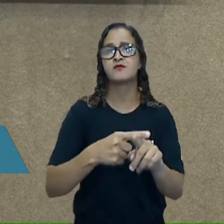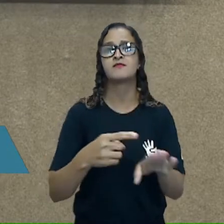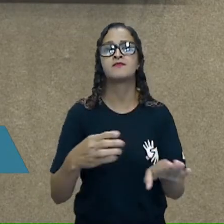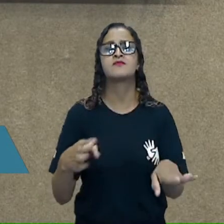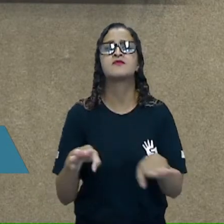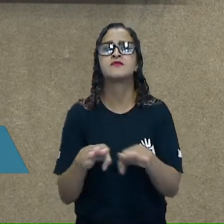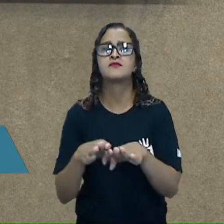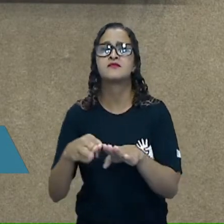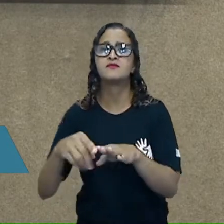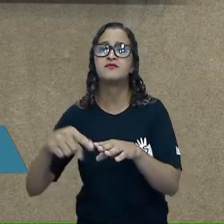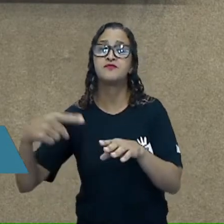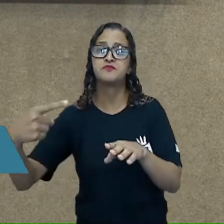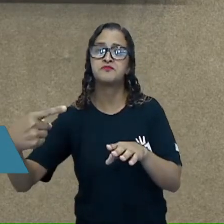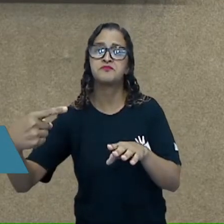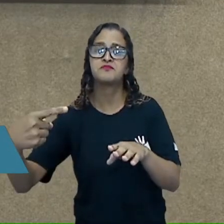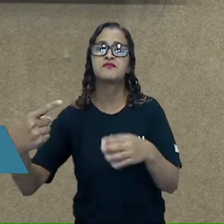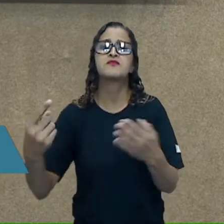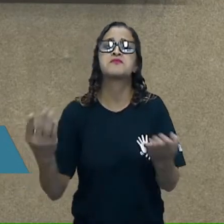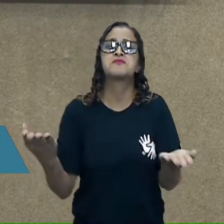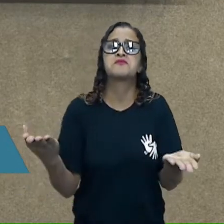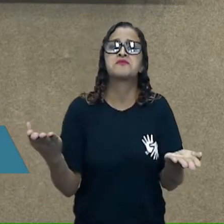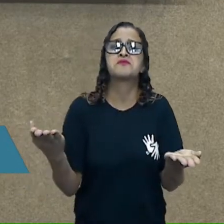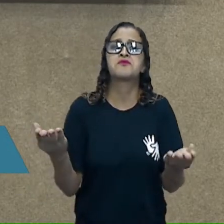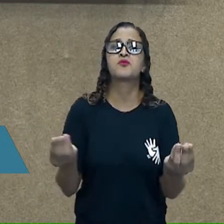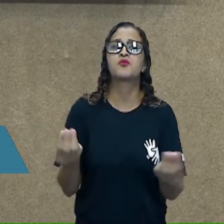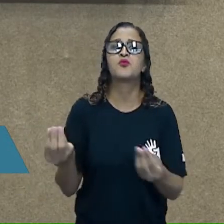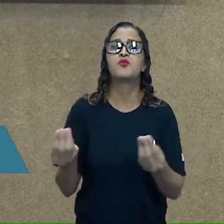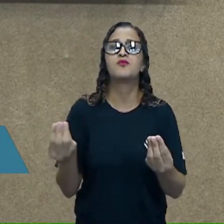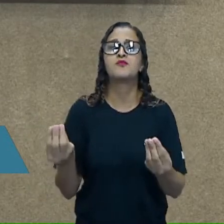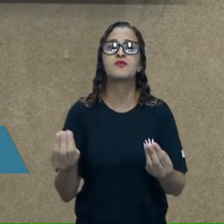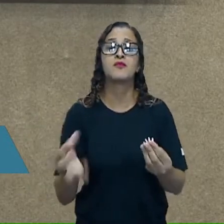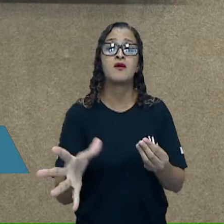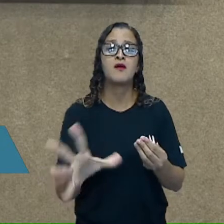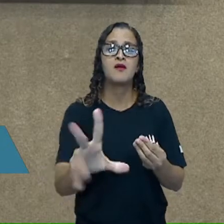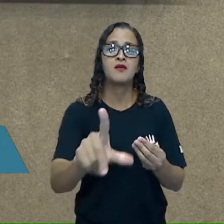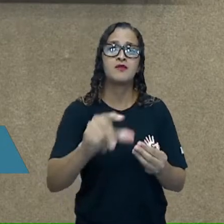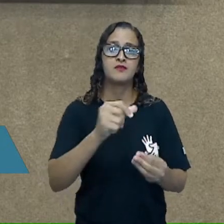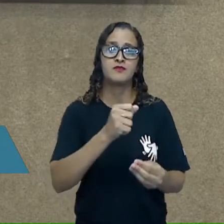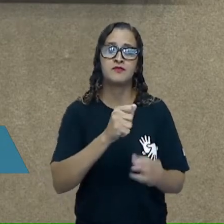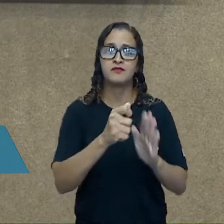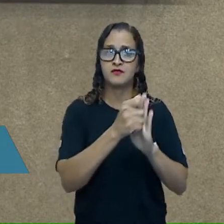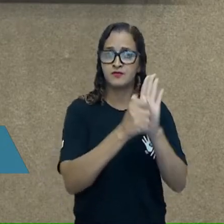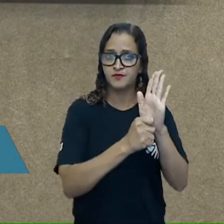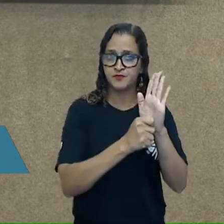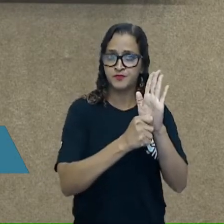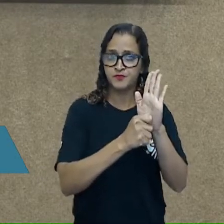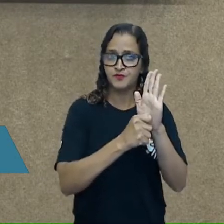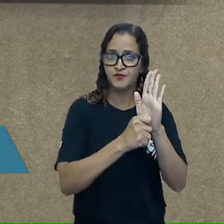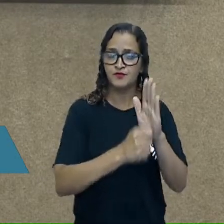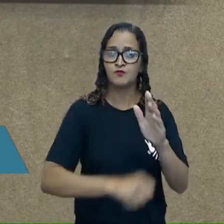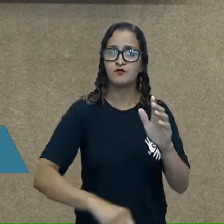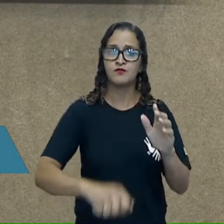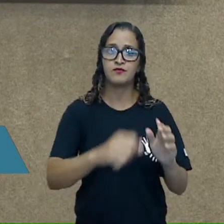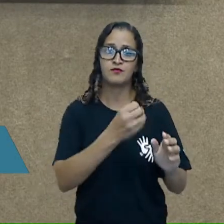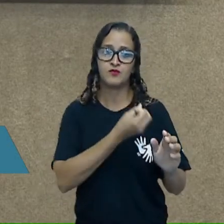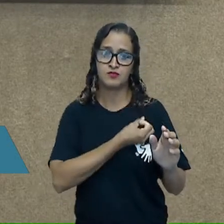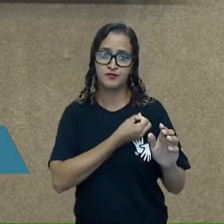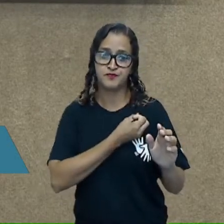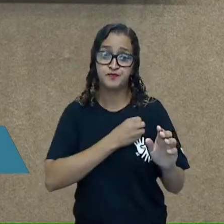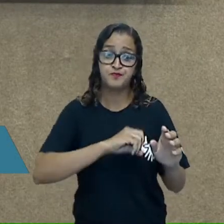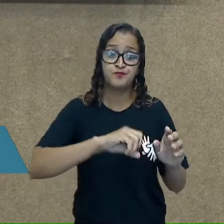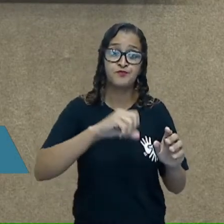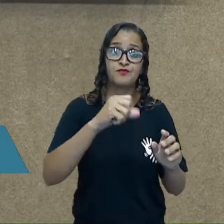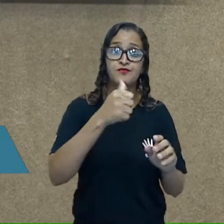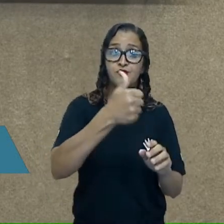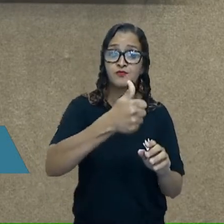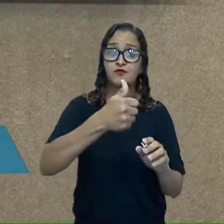é somar, professora? Olha, quando eu pego um algarismo e somo ele com outro algarismo, vai surgir